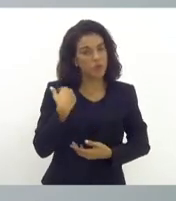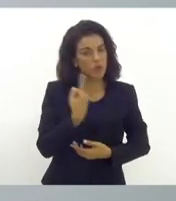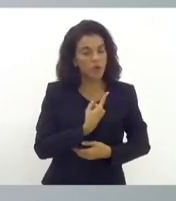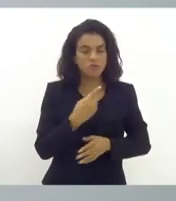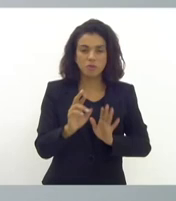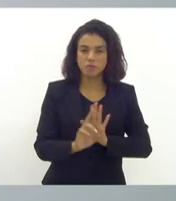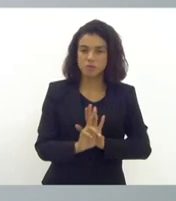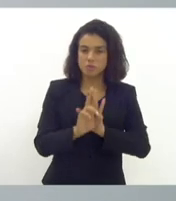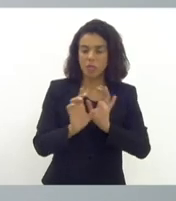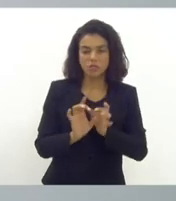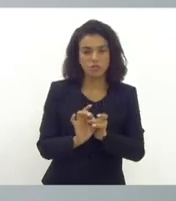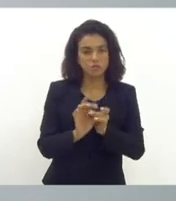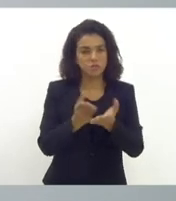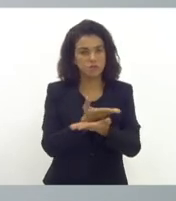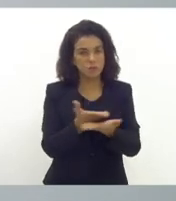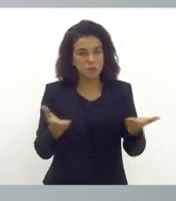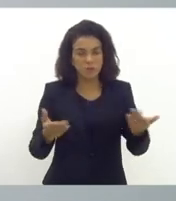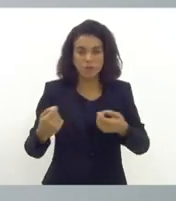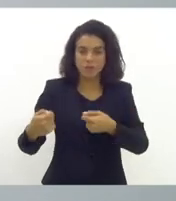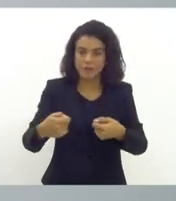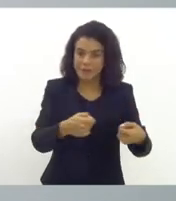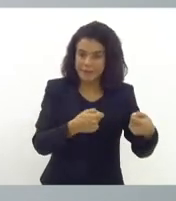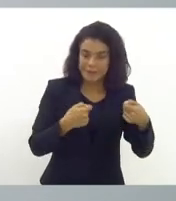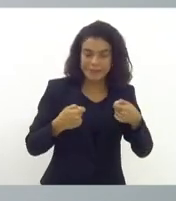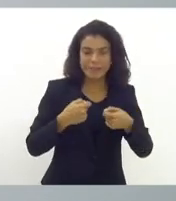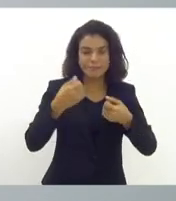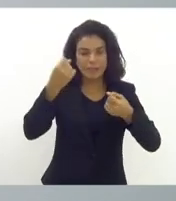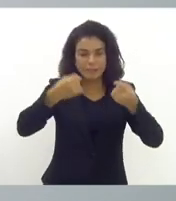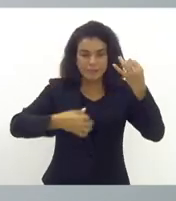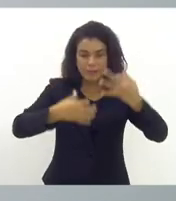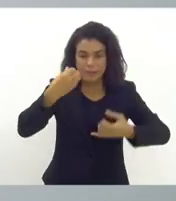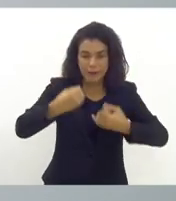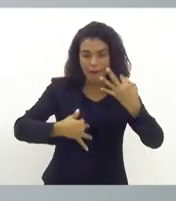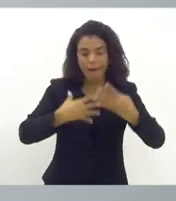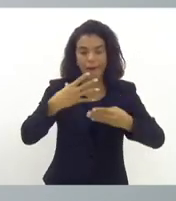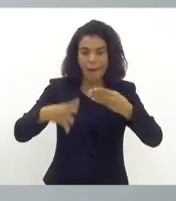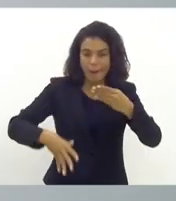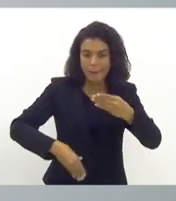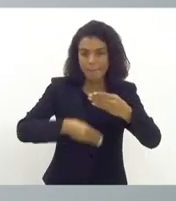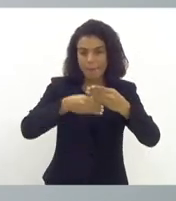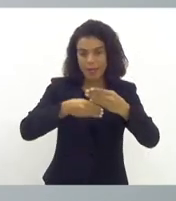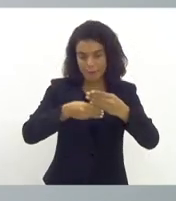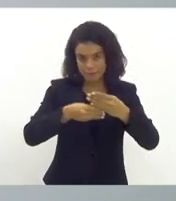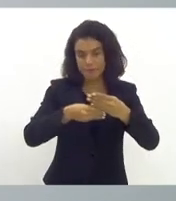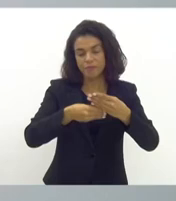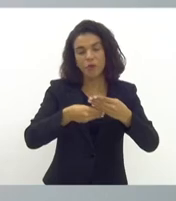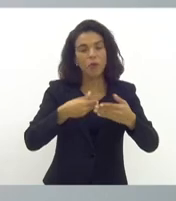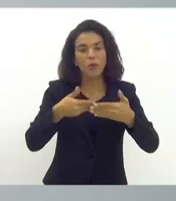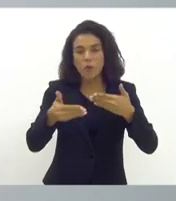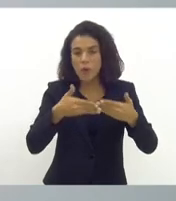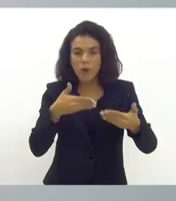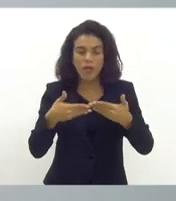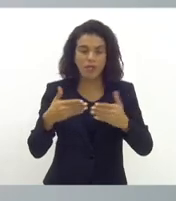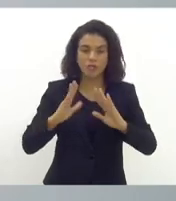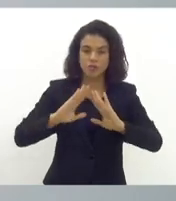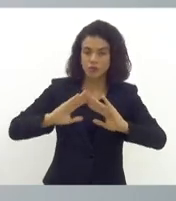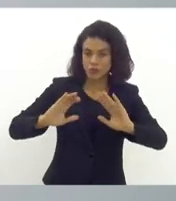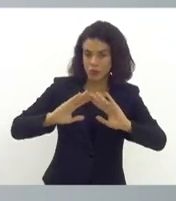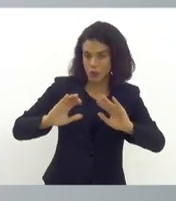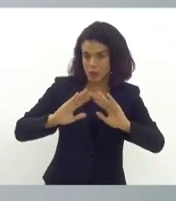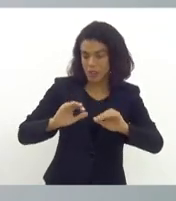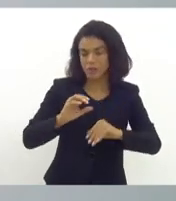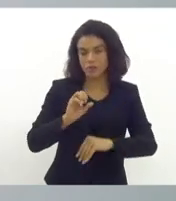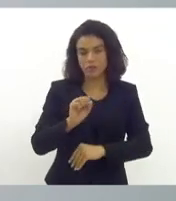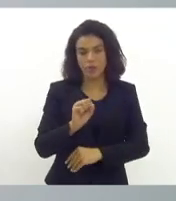de que for necessário para esclarecer lucidar e complementar qualquer solicitação que for feita para